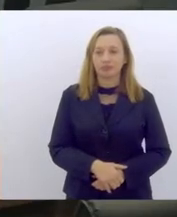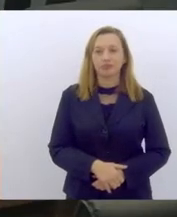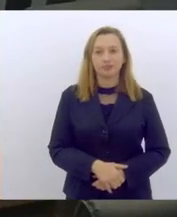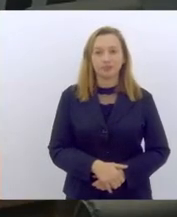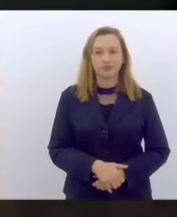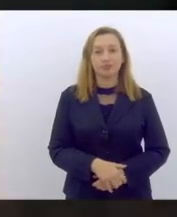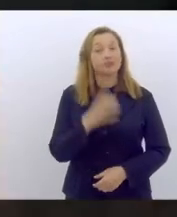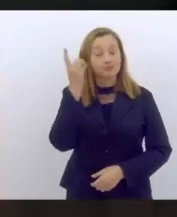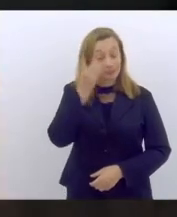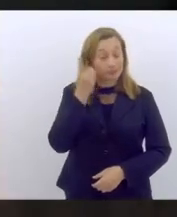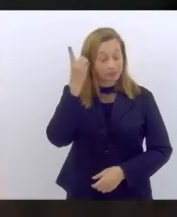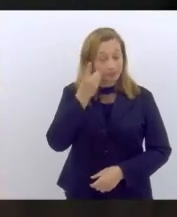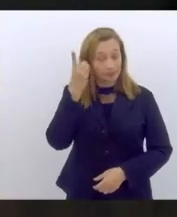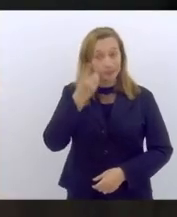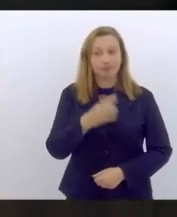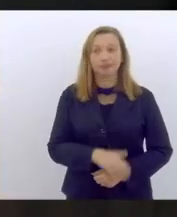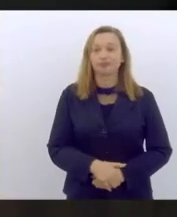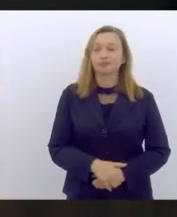deputada